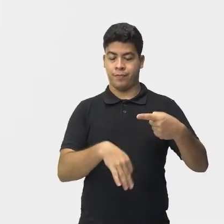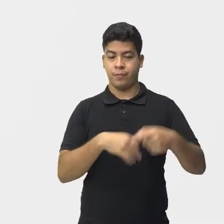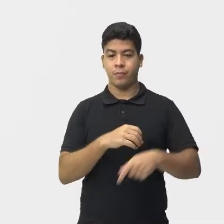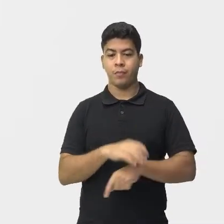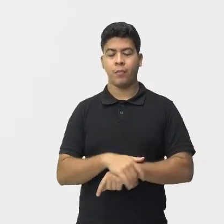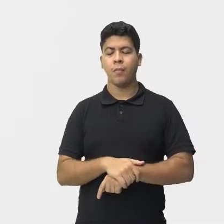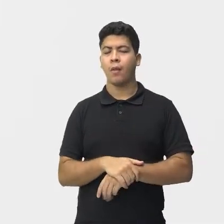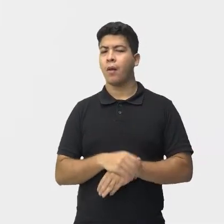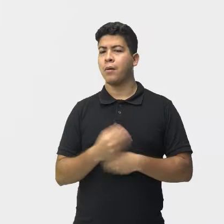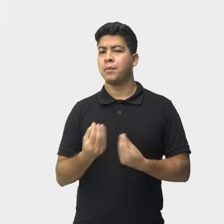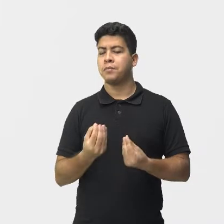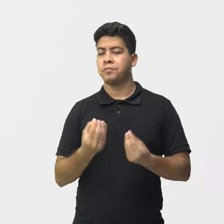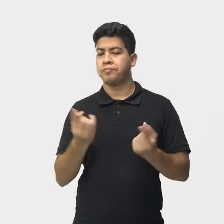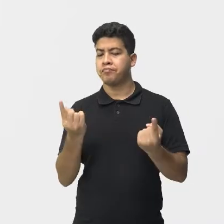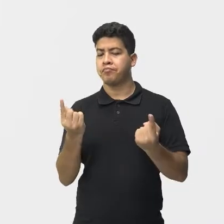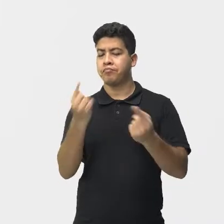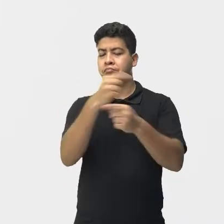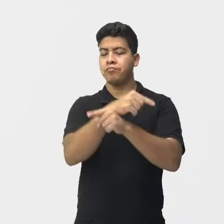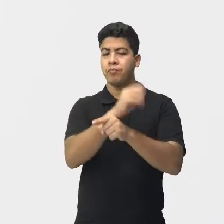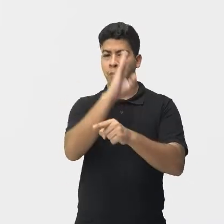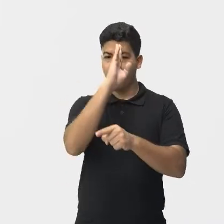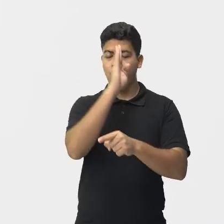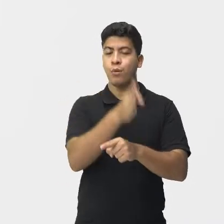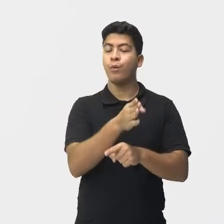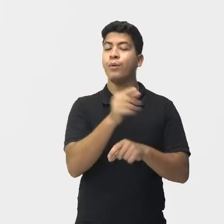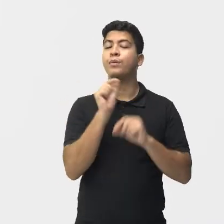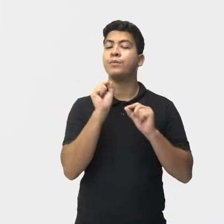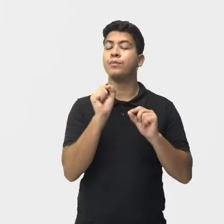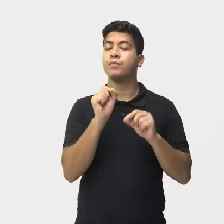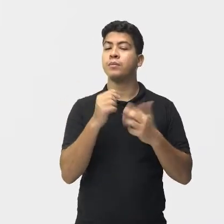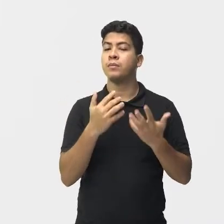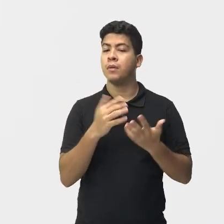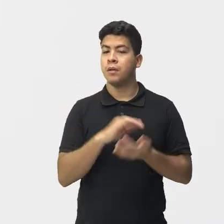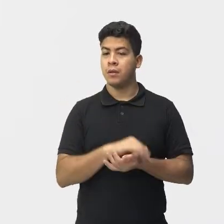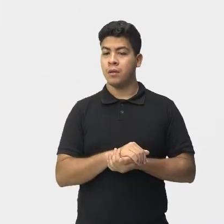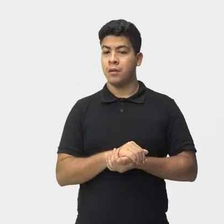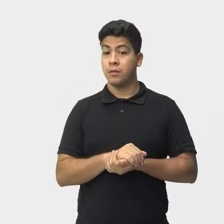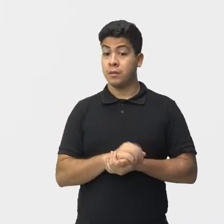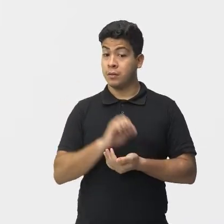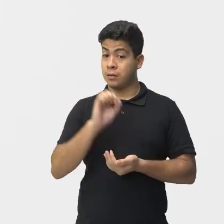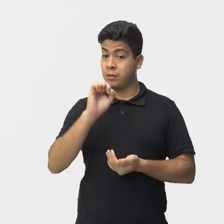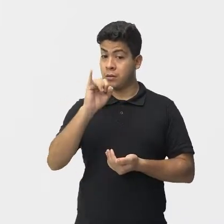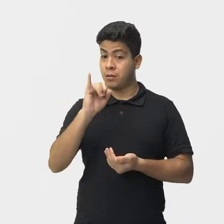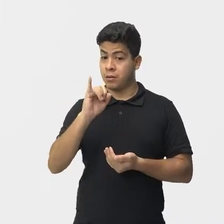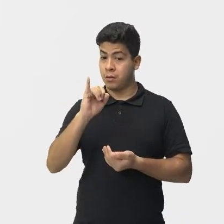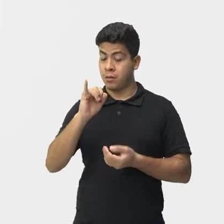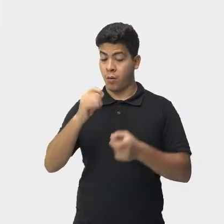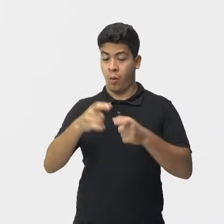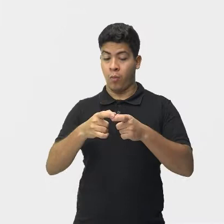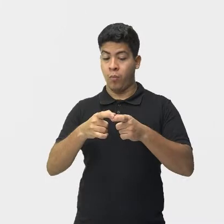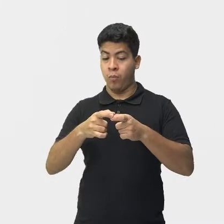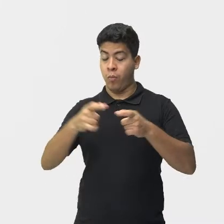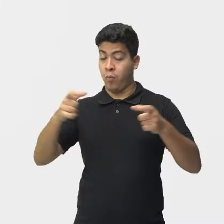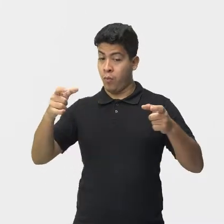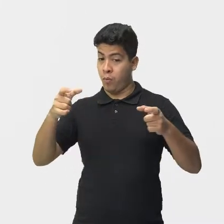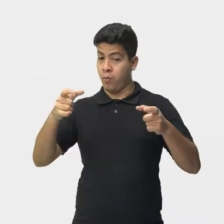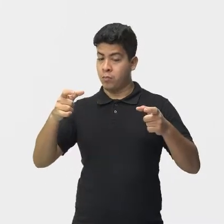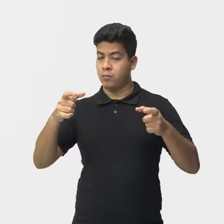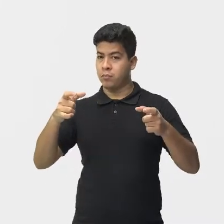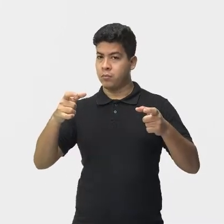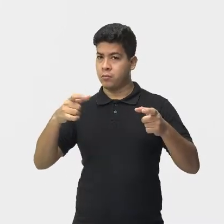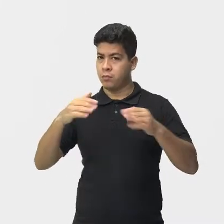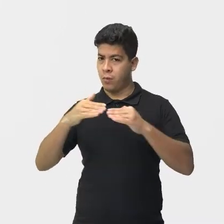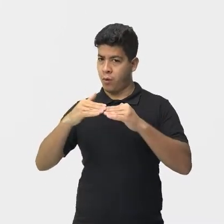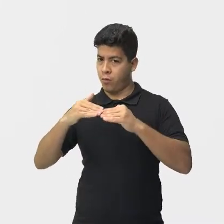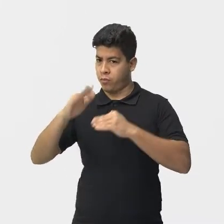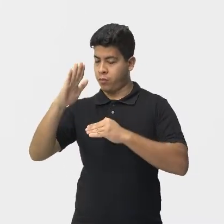diretamente proporcional, eu estou dizendo que se eu aumentar o volume, eu estarei também aumentando, consequentemente, a temperatura,